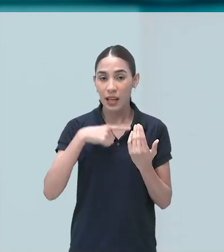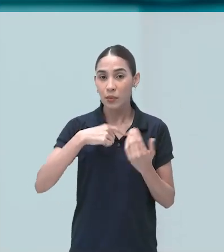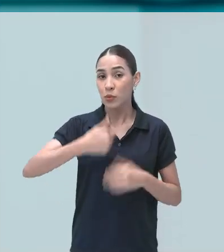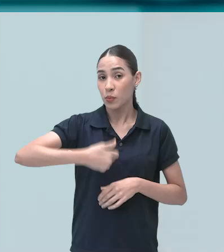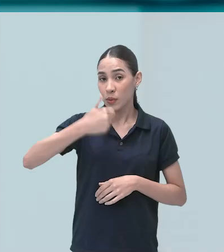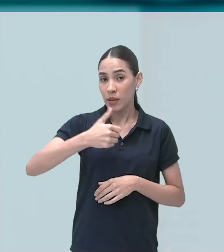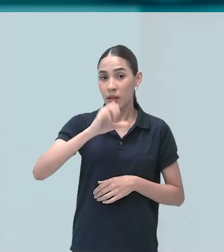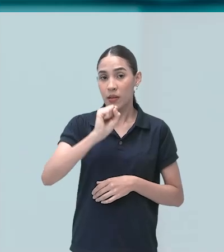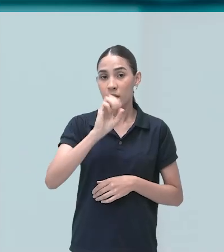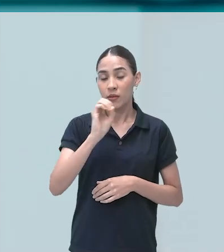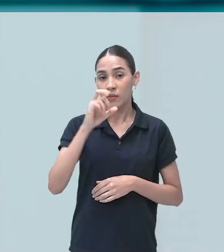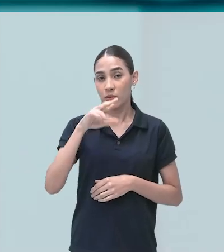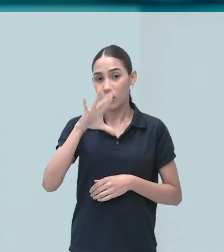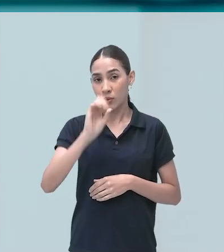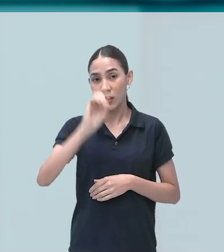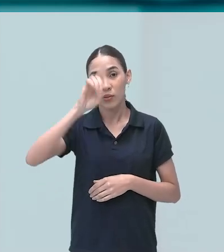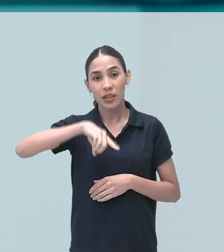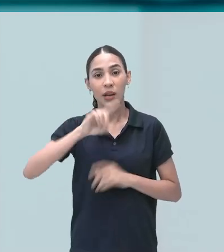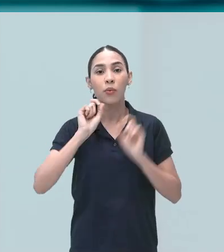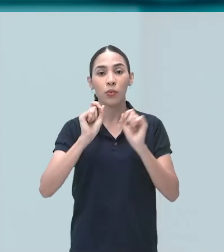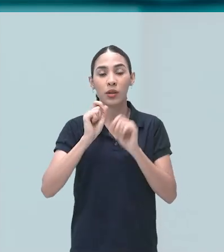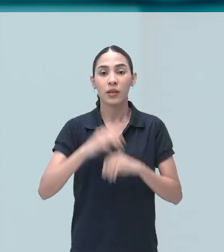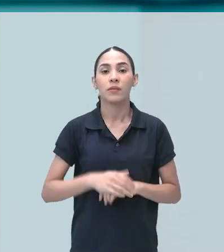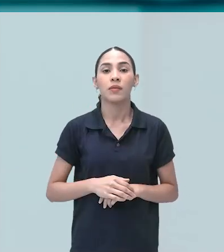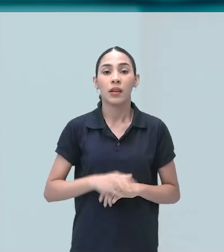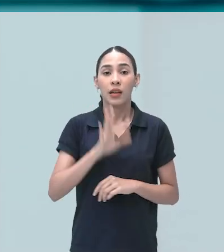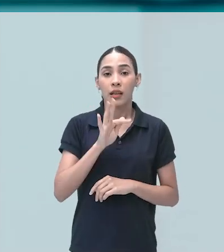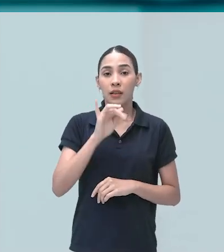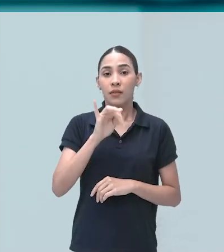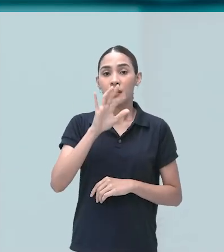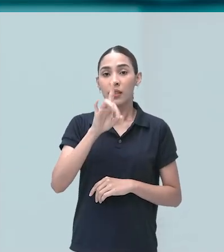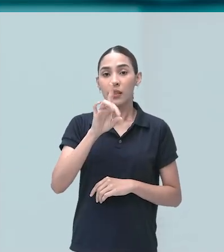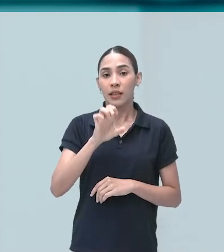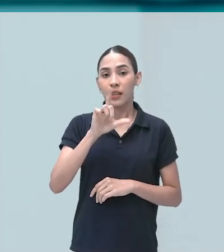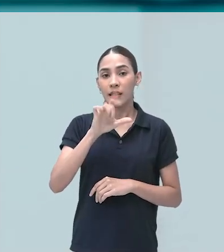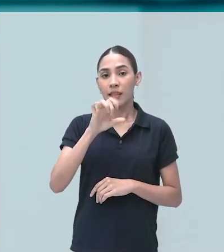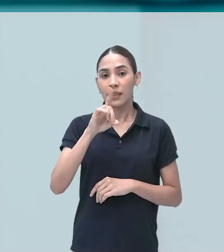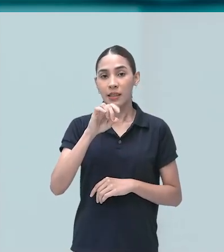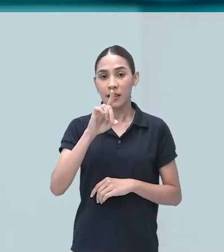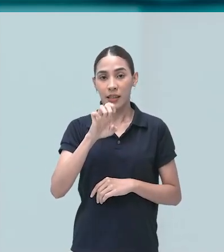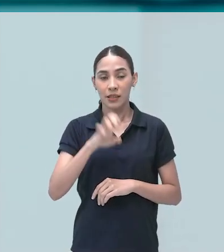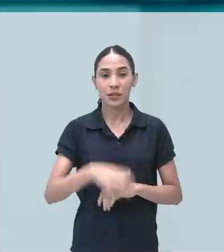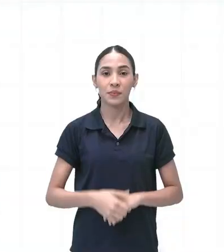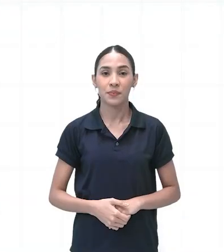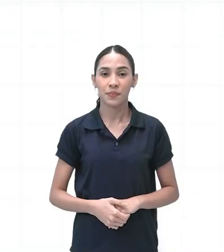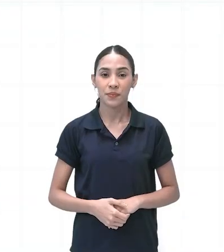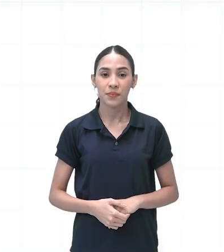primeiro soneto, que é o soneto de fidelidade. Então, vamos a ele?